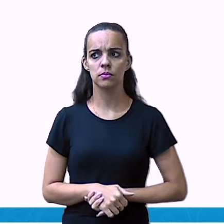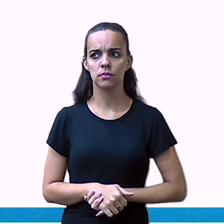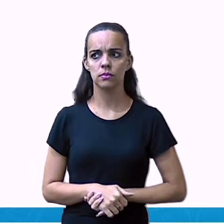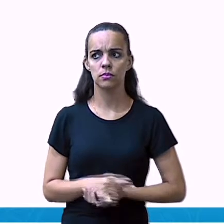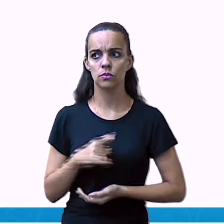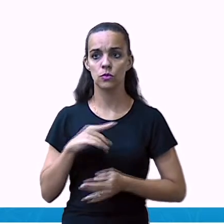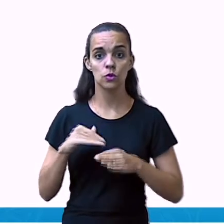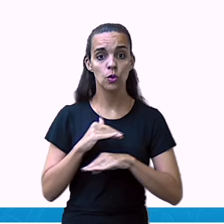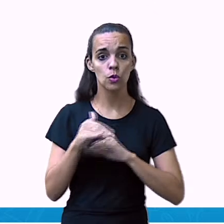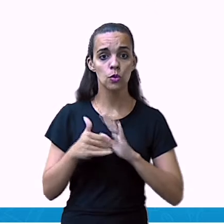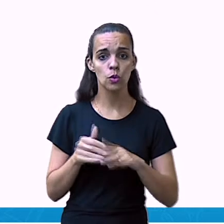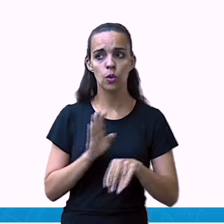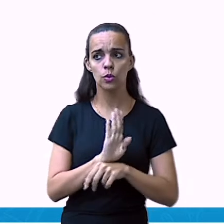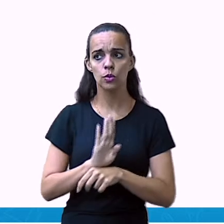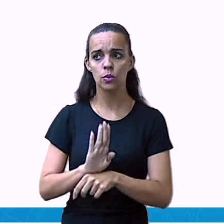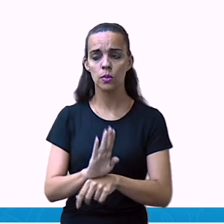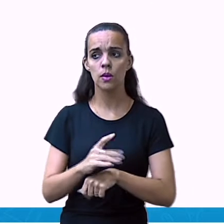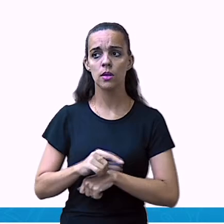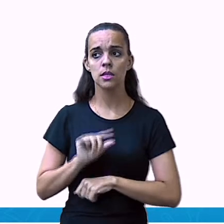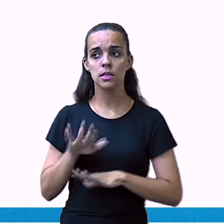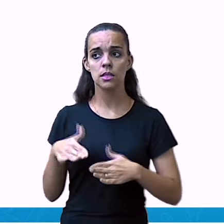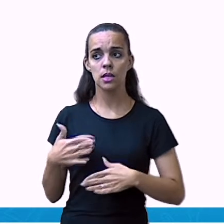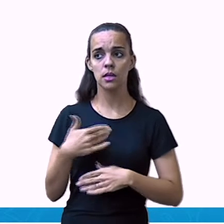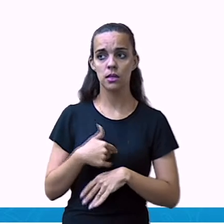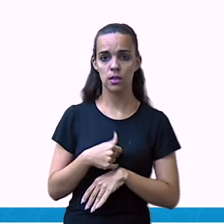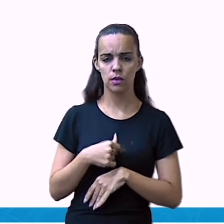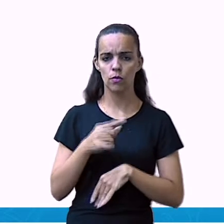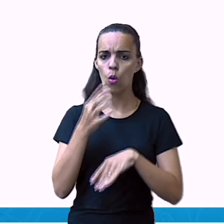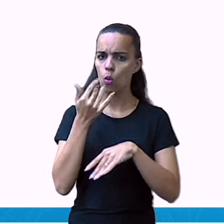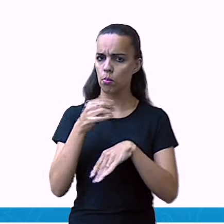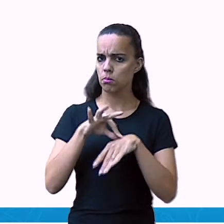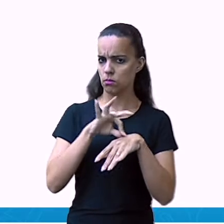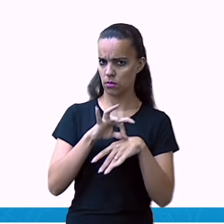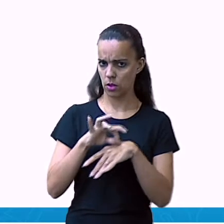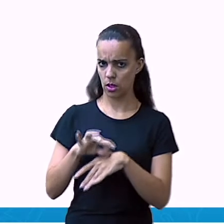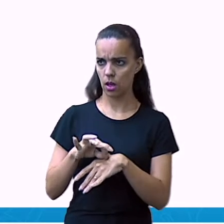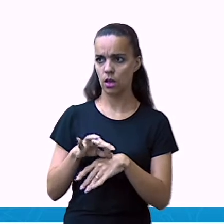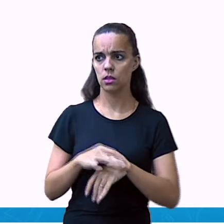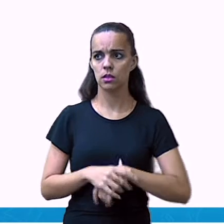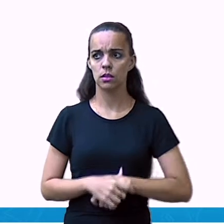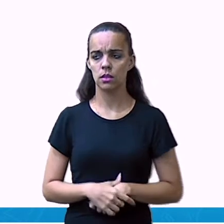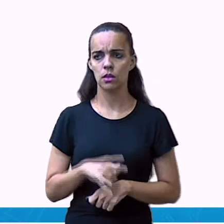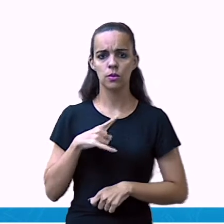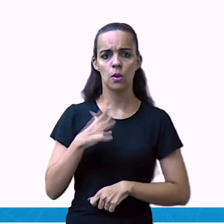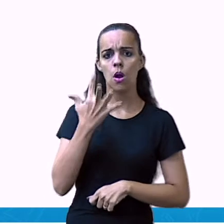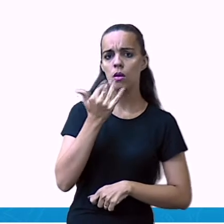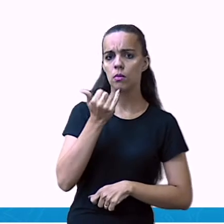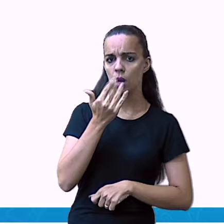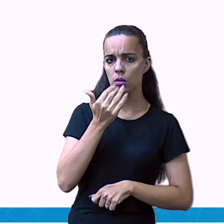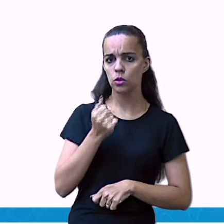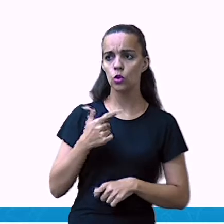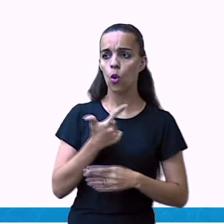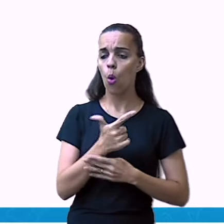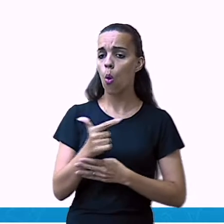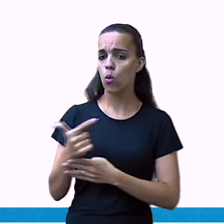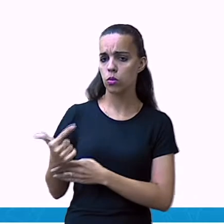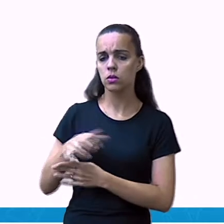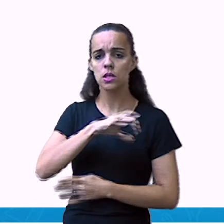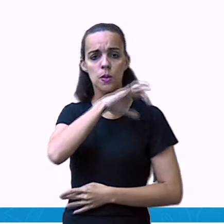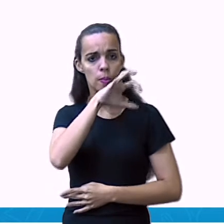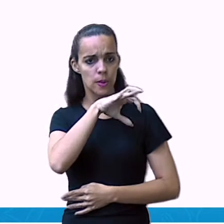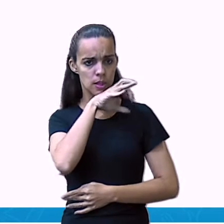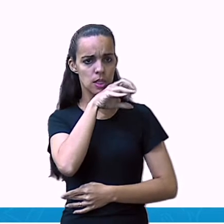os tubarões são carnívoros, alimentando-se de